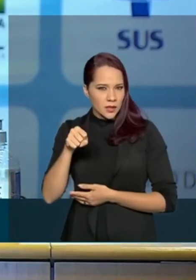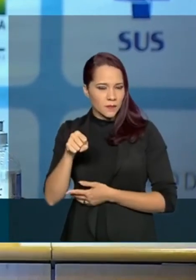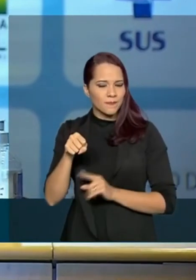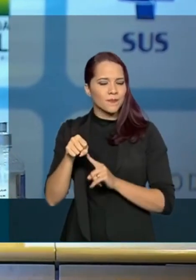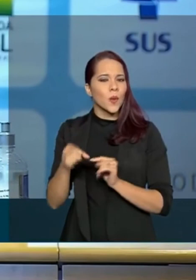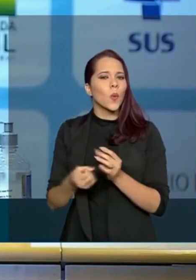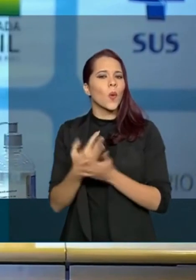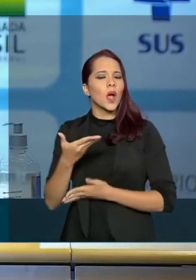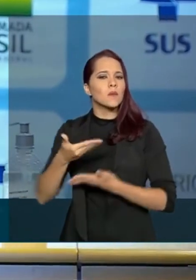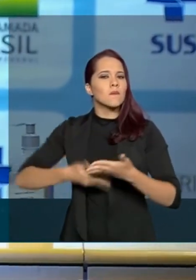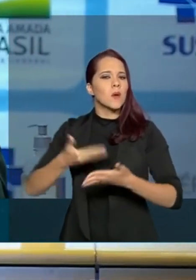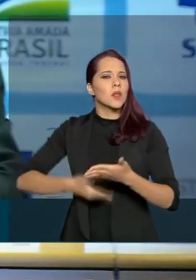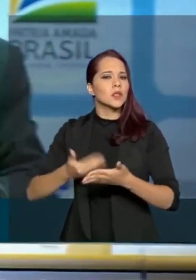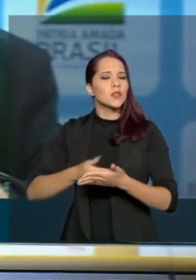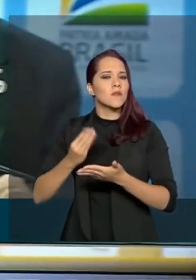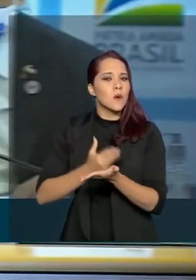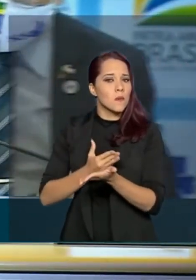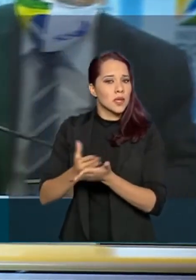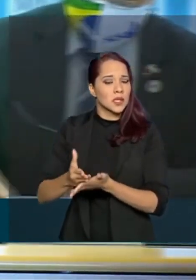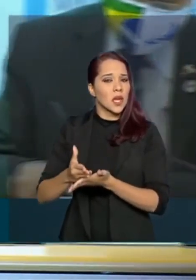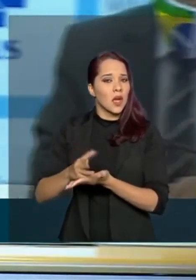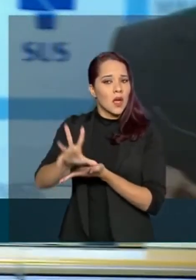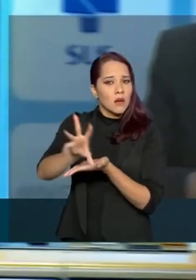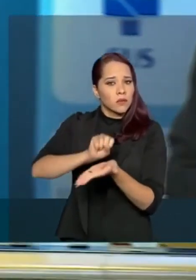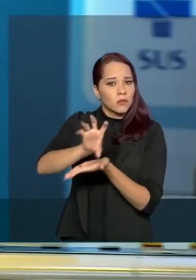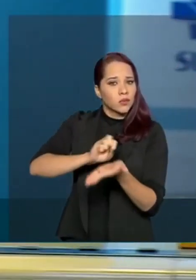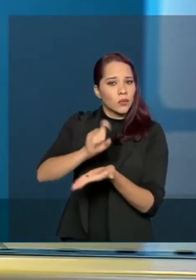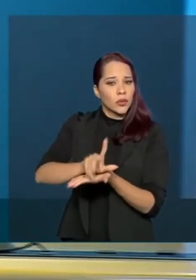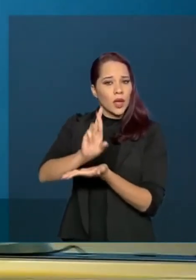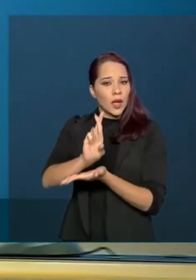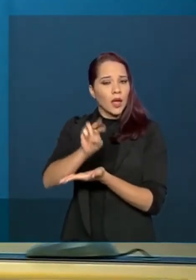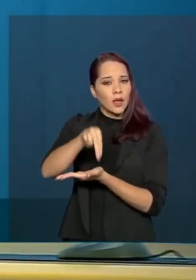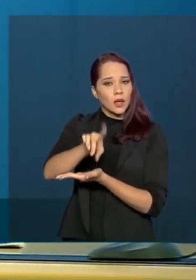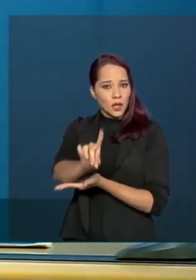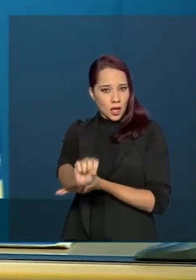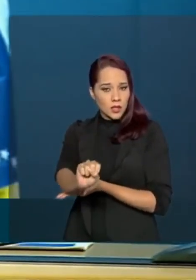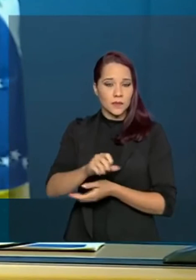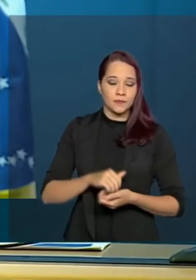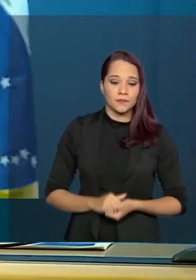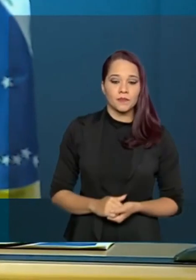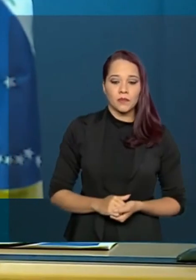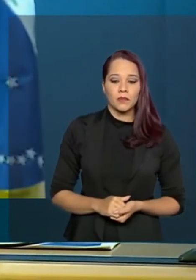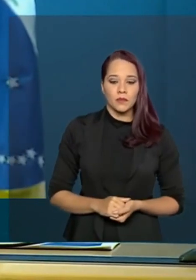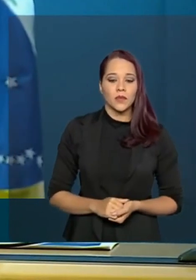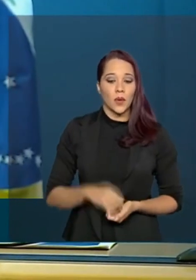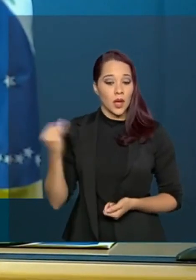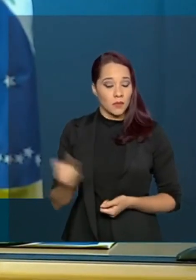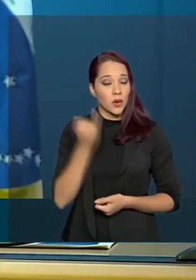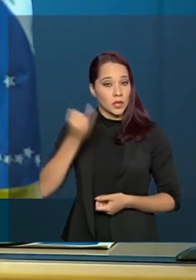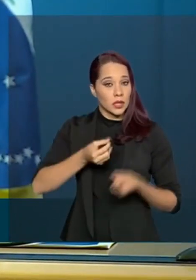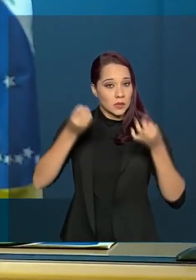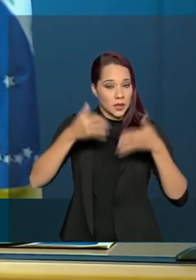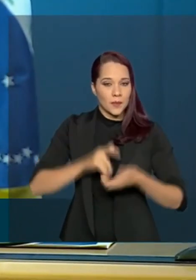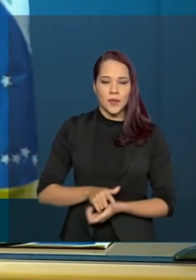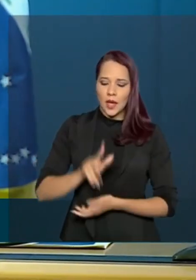o boletim epidemiológico vai começar a extrair dados da RNDS? É importante esclarecer que